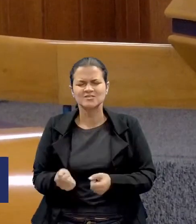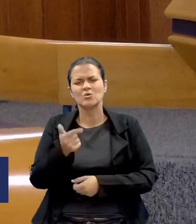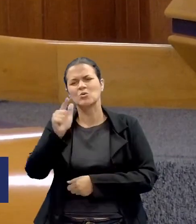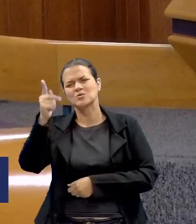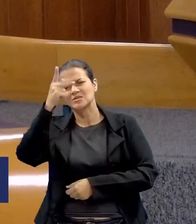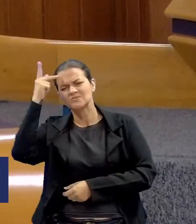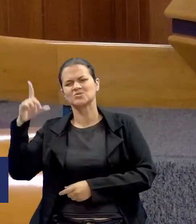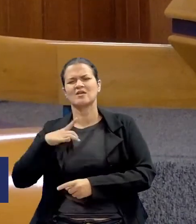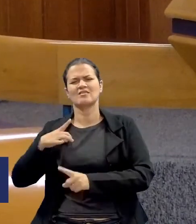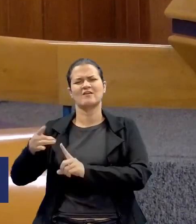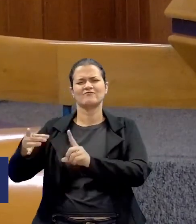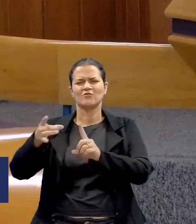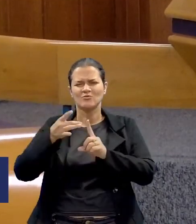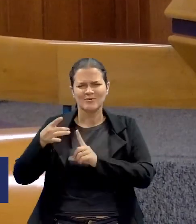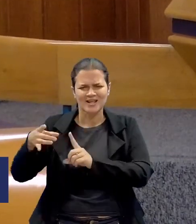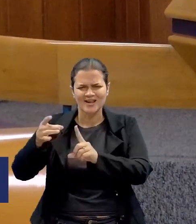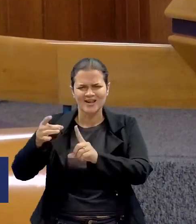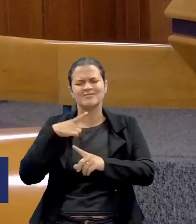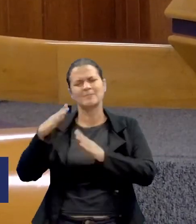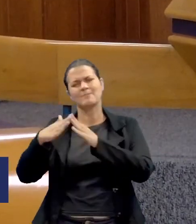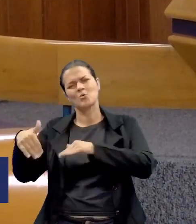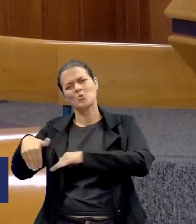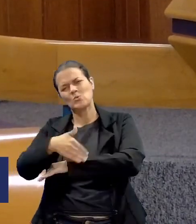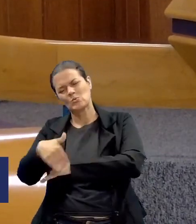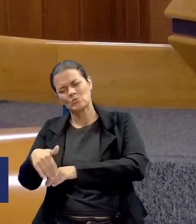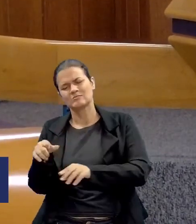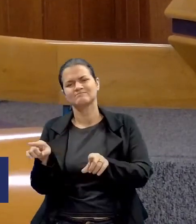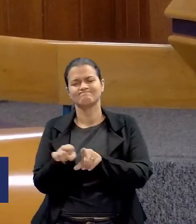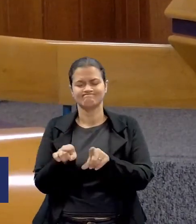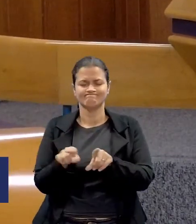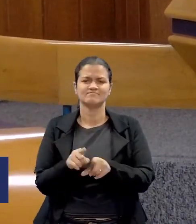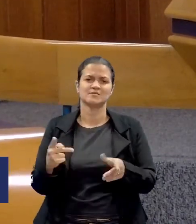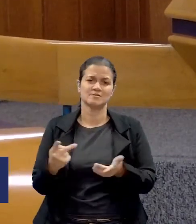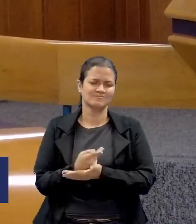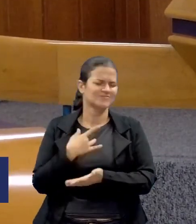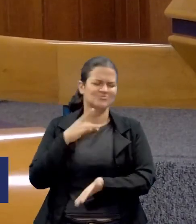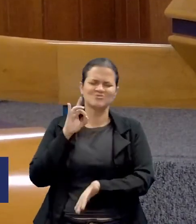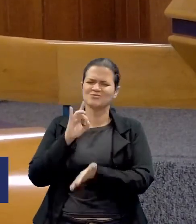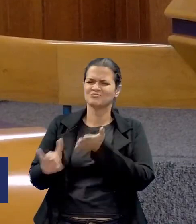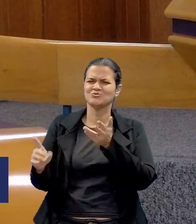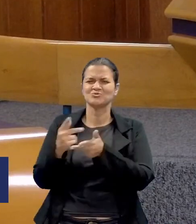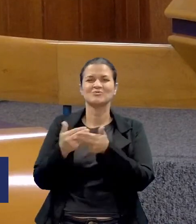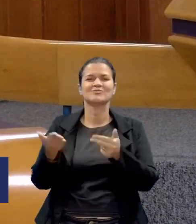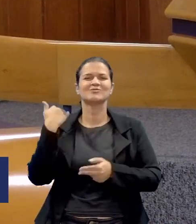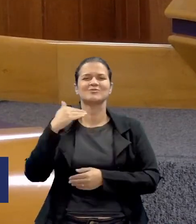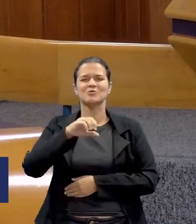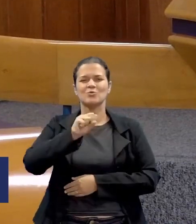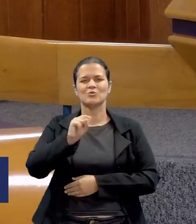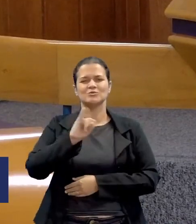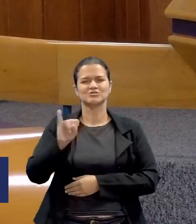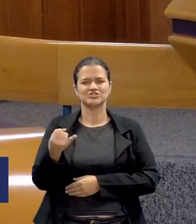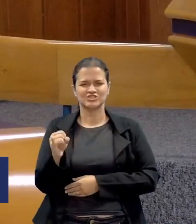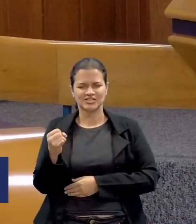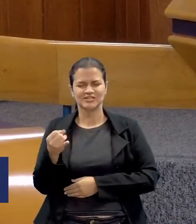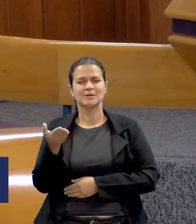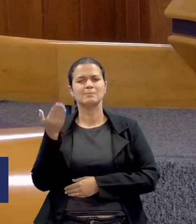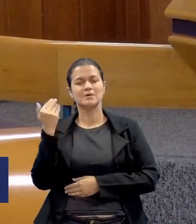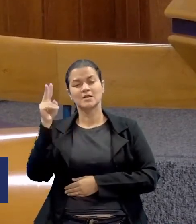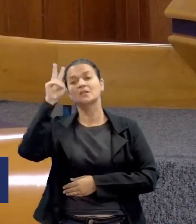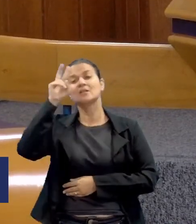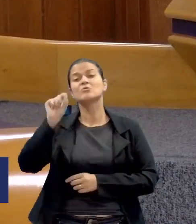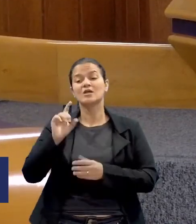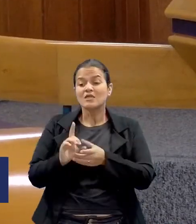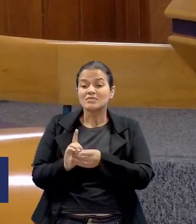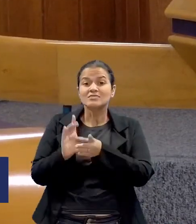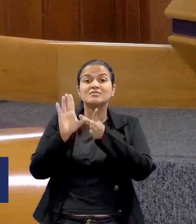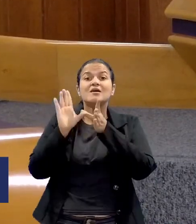de rua e vulnerabilidade social. Repudio os atos de 8 de janeiro passado e lembro que a